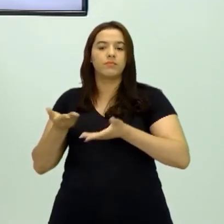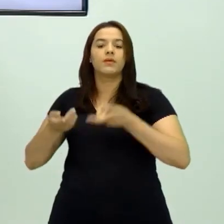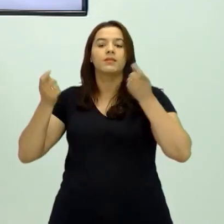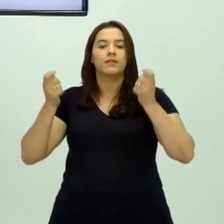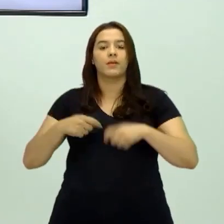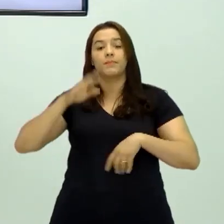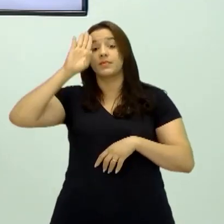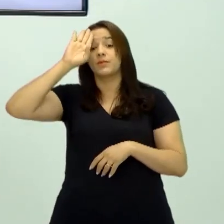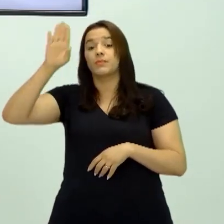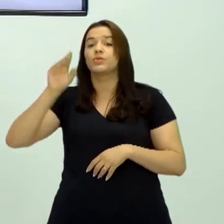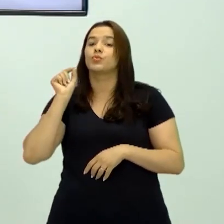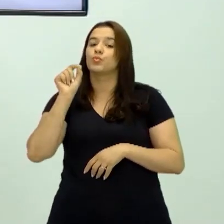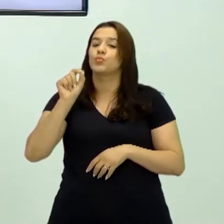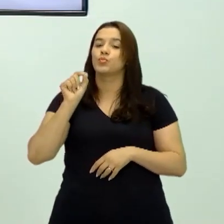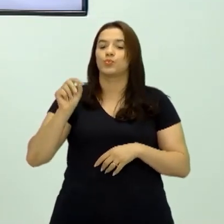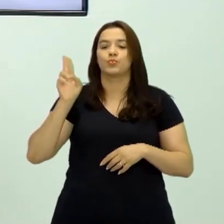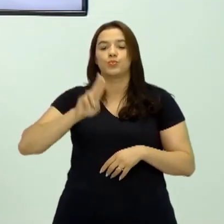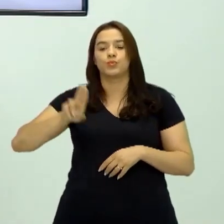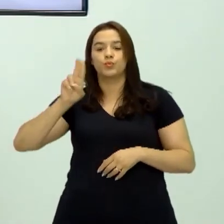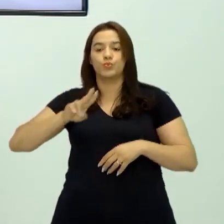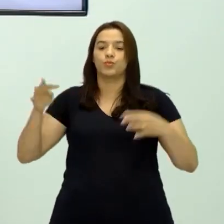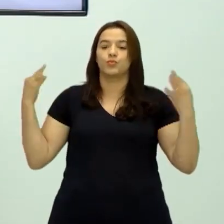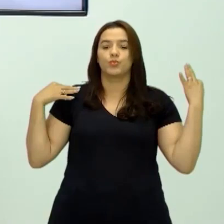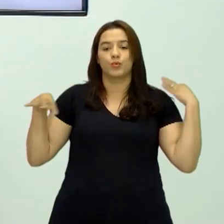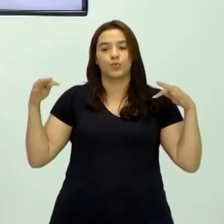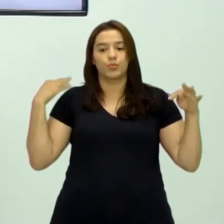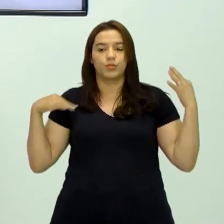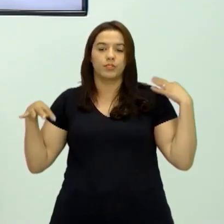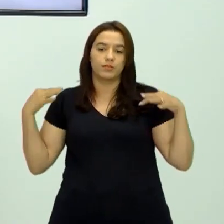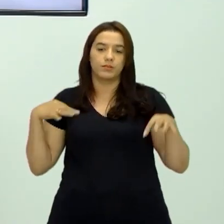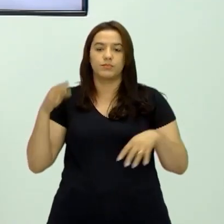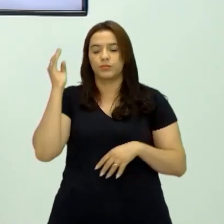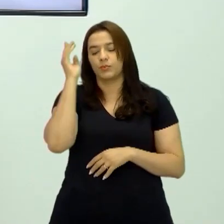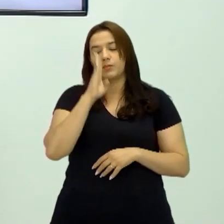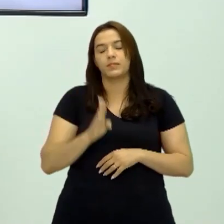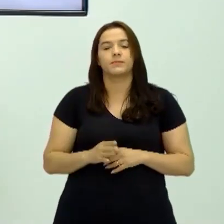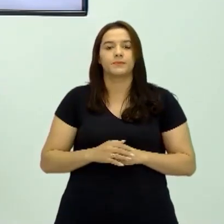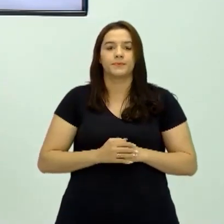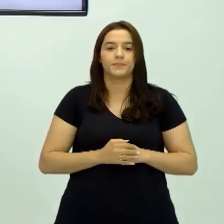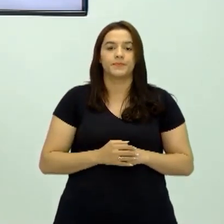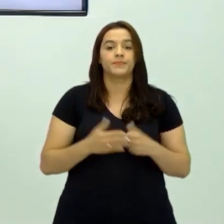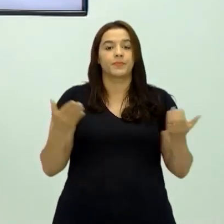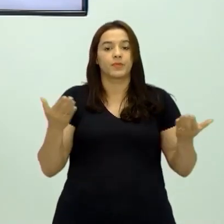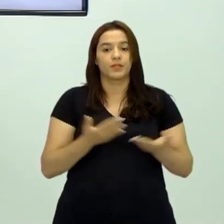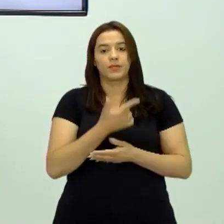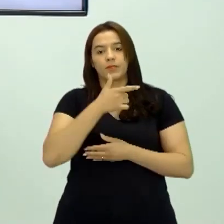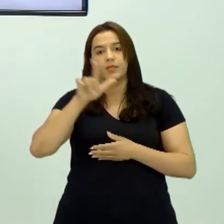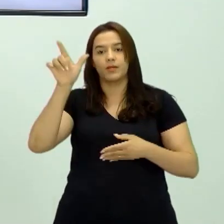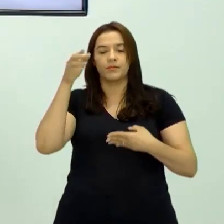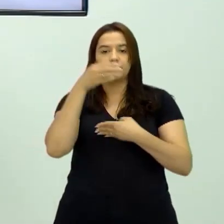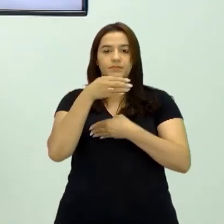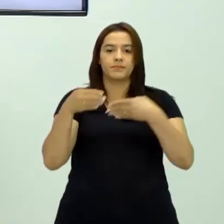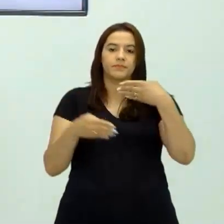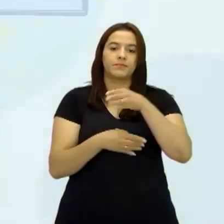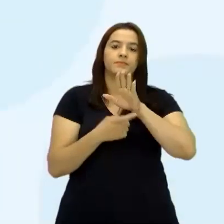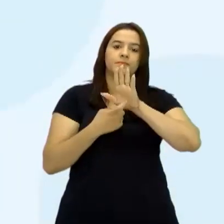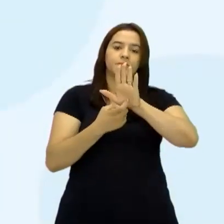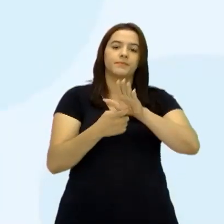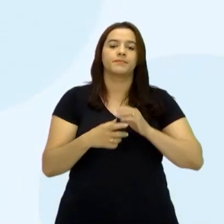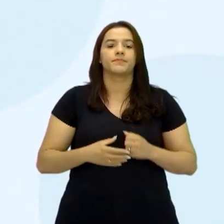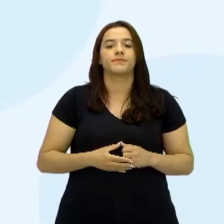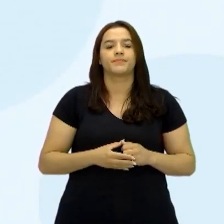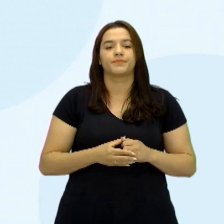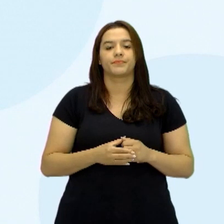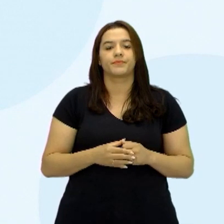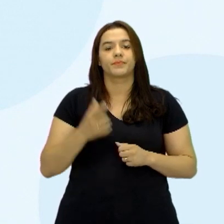principalmente, é utilizado aí pelas comunidades tradicionais aqui no Brasil. E é isso que a gente vai ver na próxima tela. Vai lá, acompanha lá.